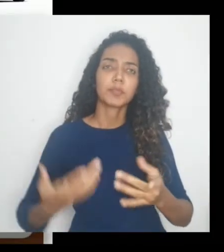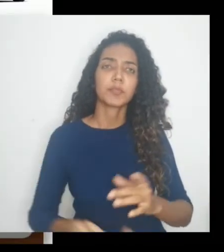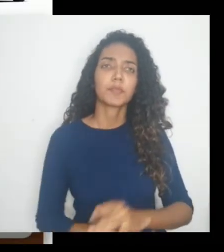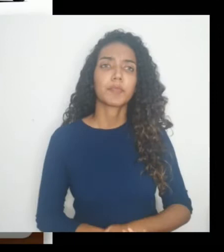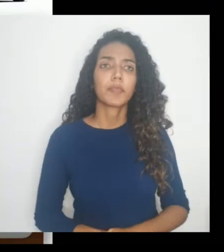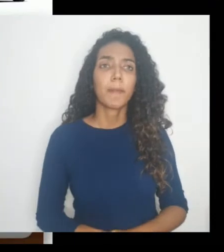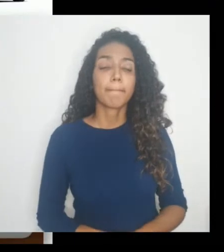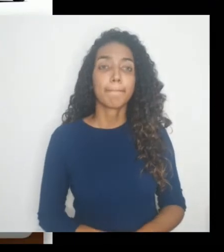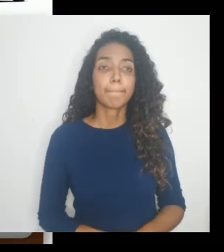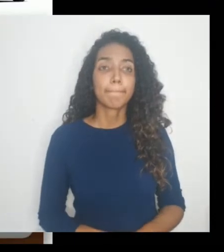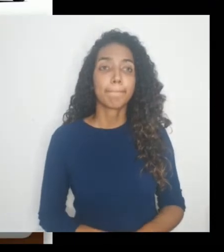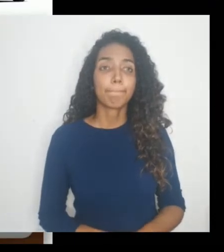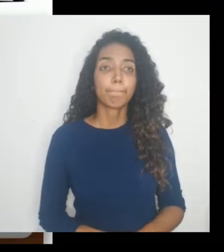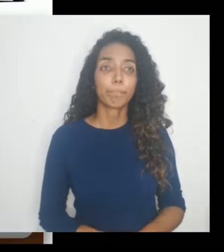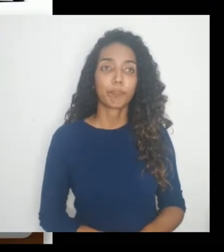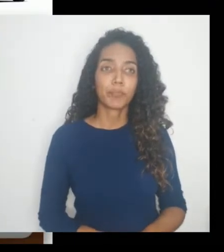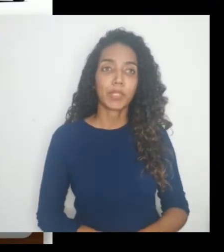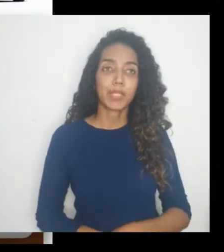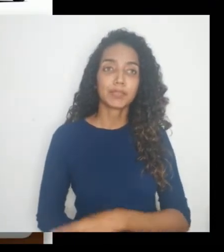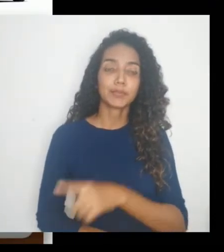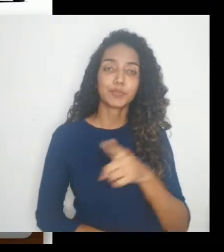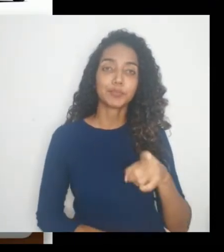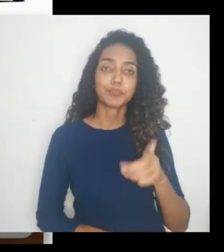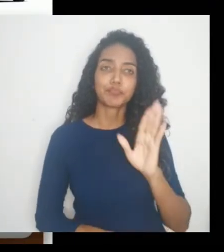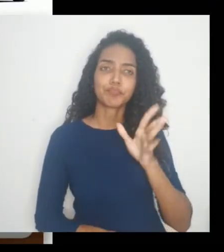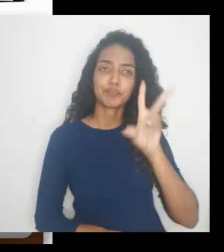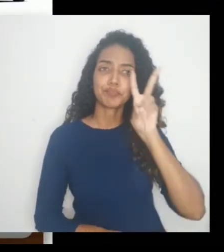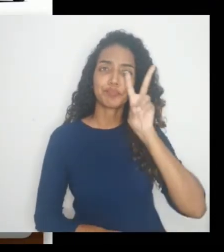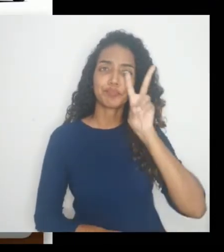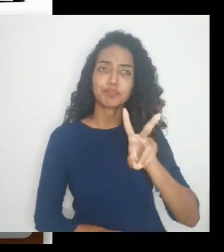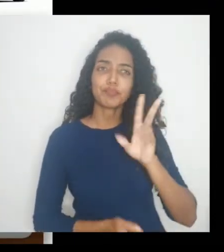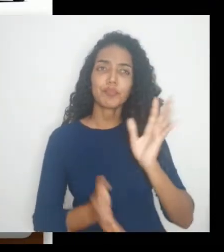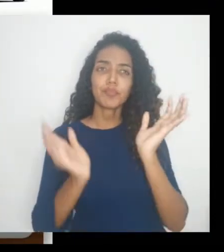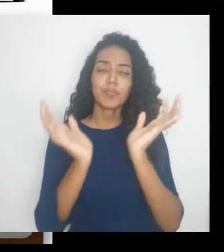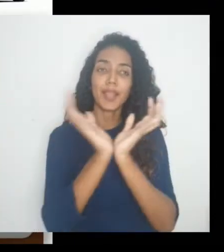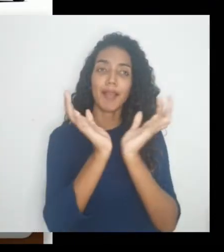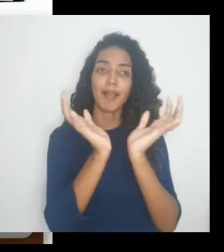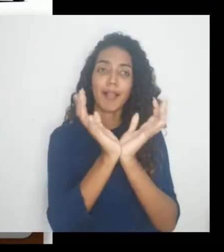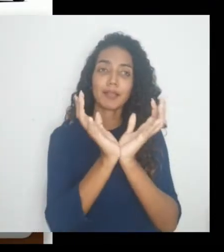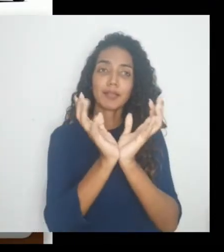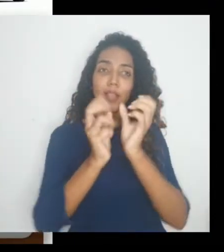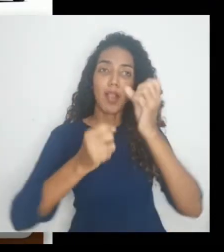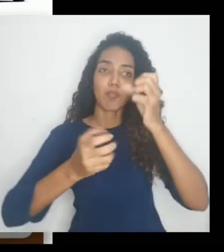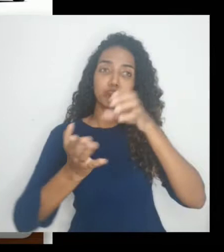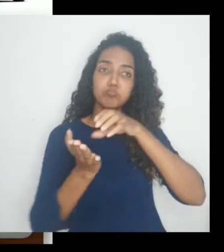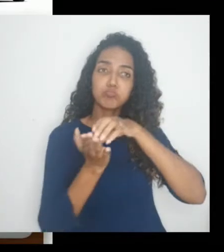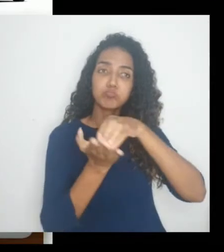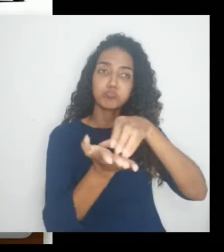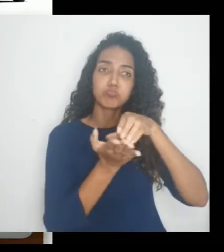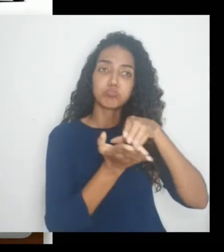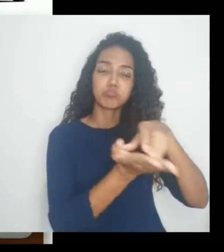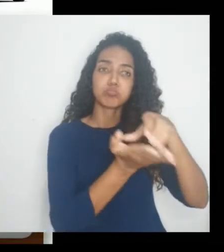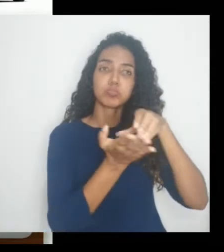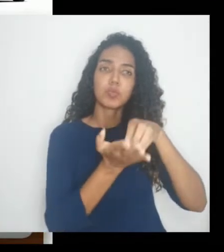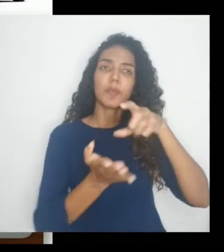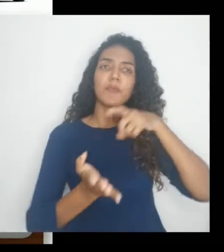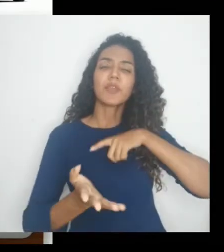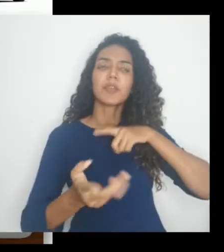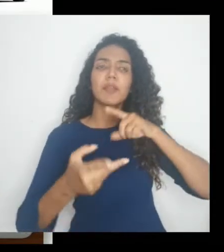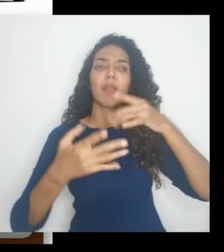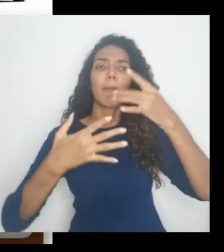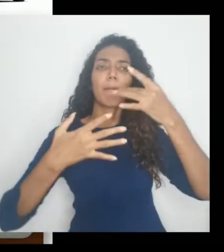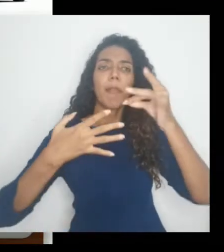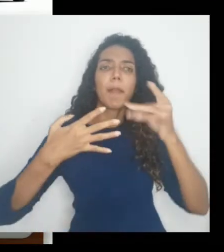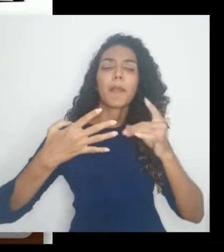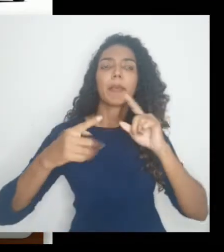isso também vocês já viram. A classe automóvel, que tem um conjunto de atributos, quilômetro, cor, modelo, por